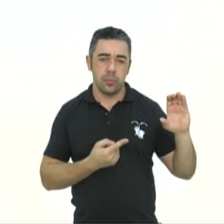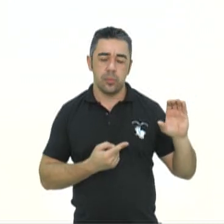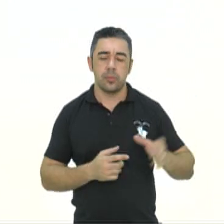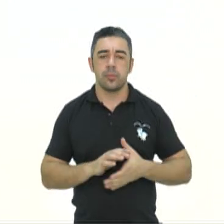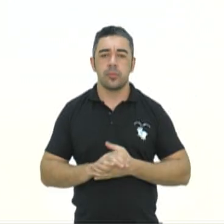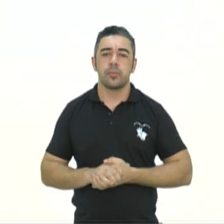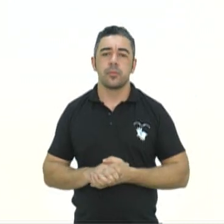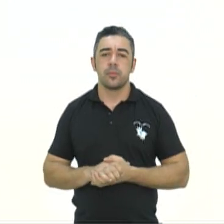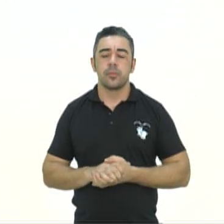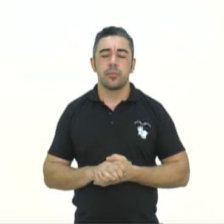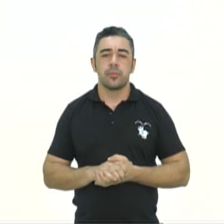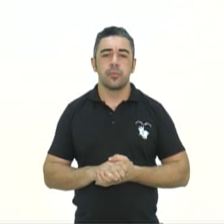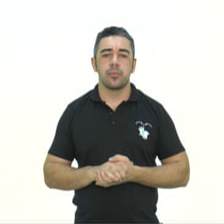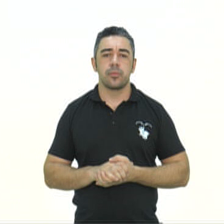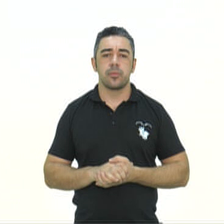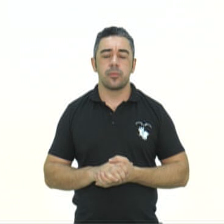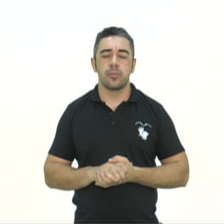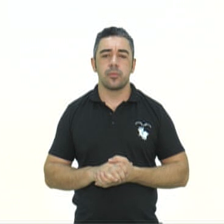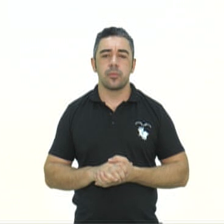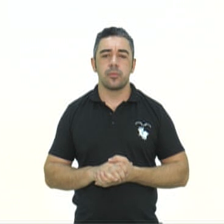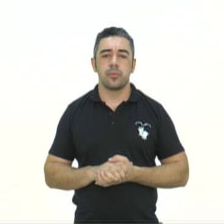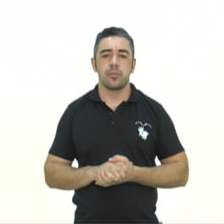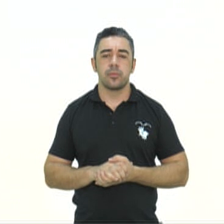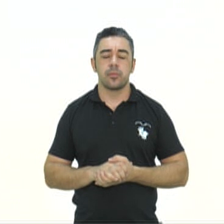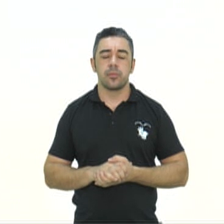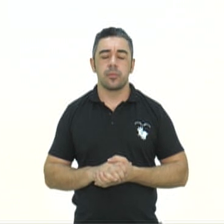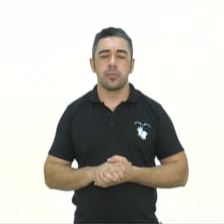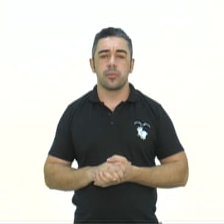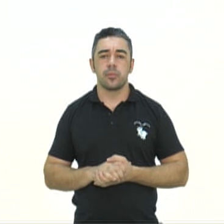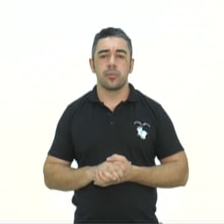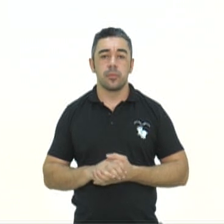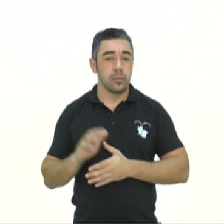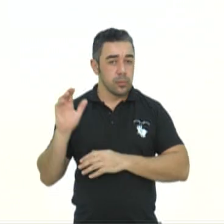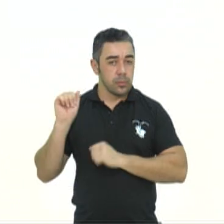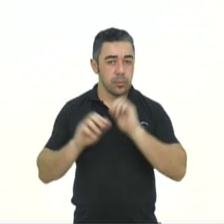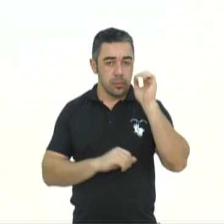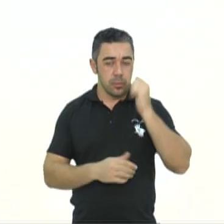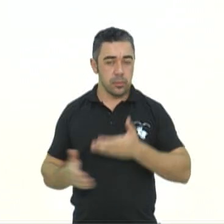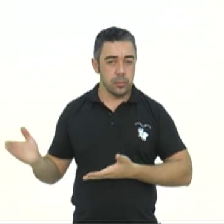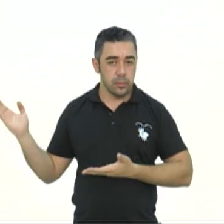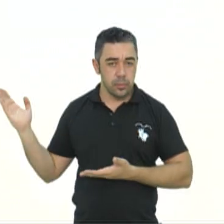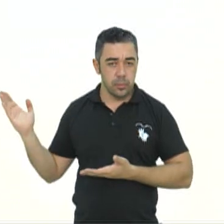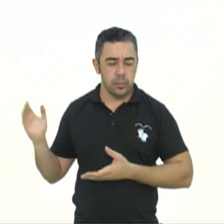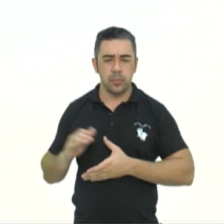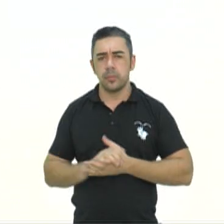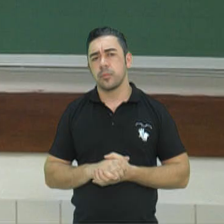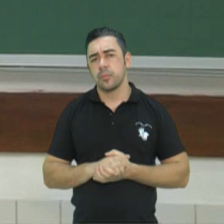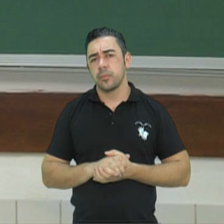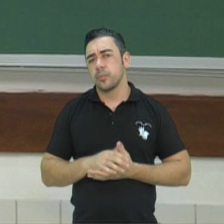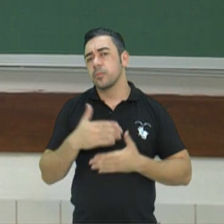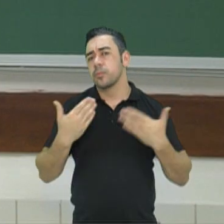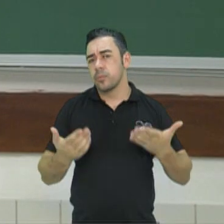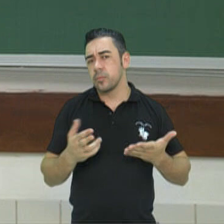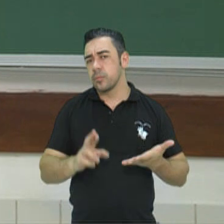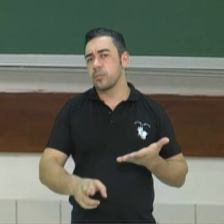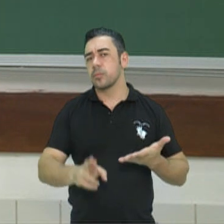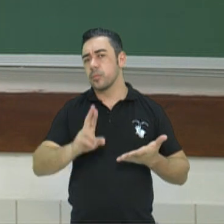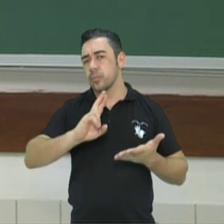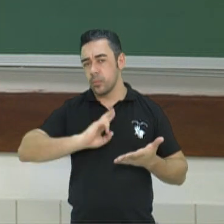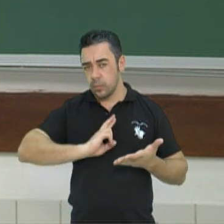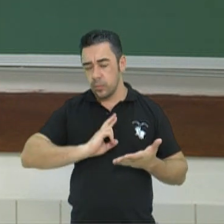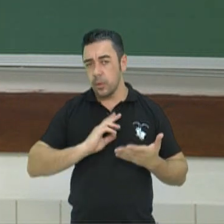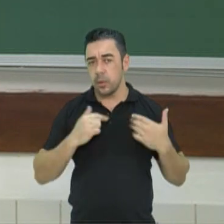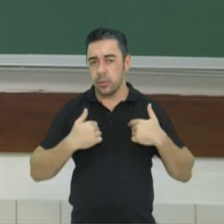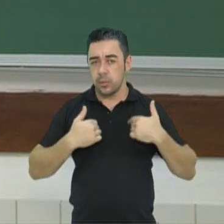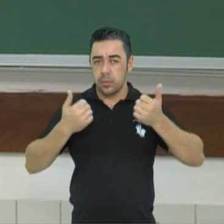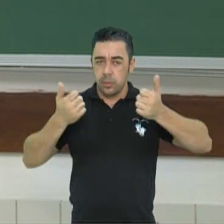é a alteração da realidade com ações reais. E então, sobre o que eu acabei de